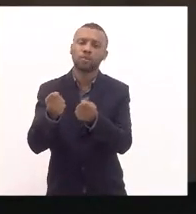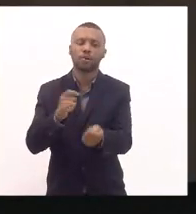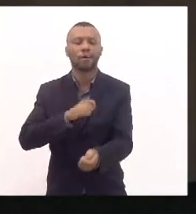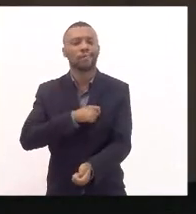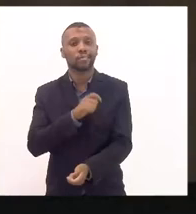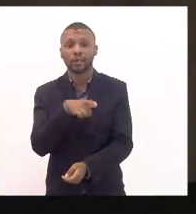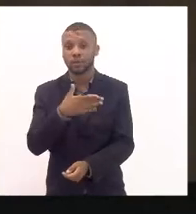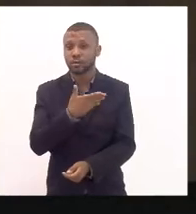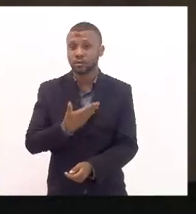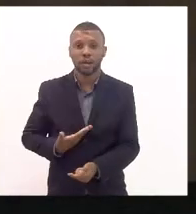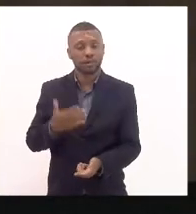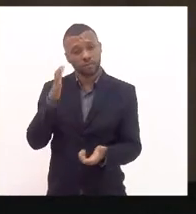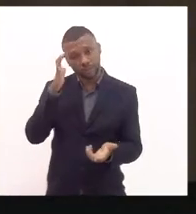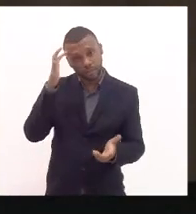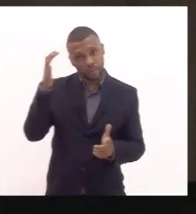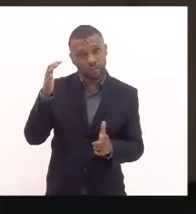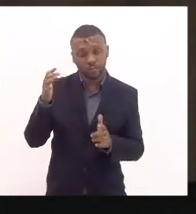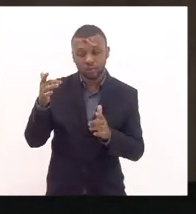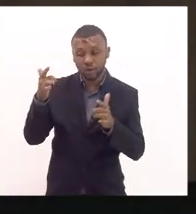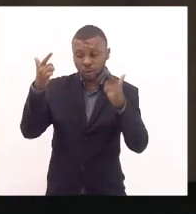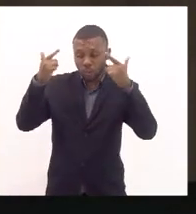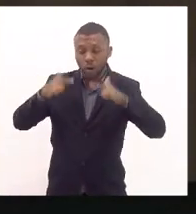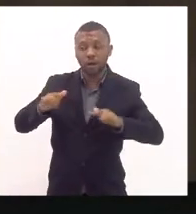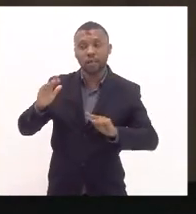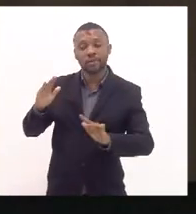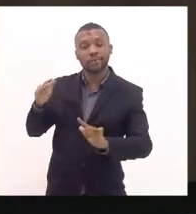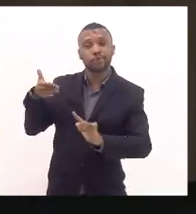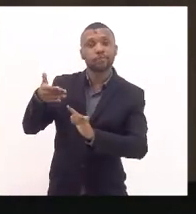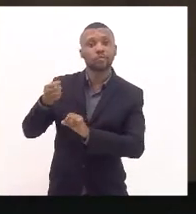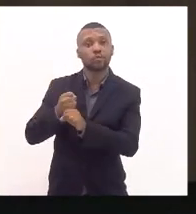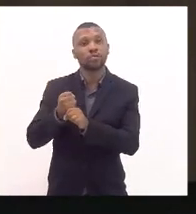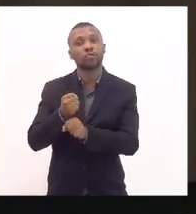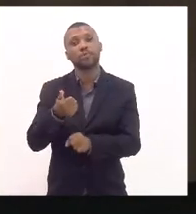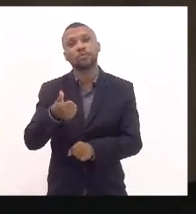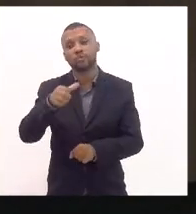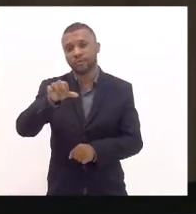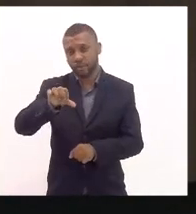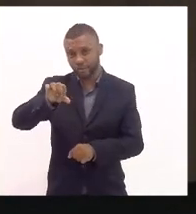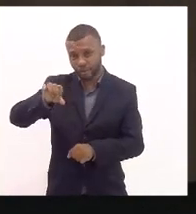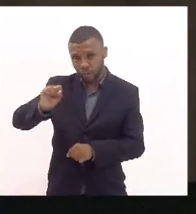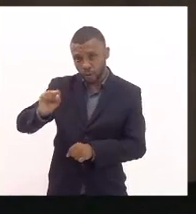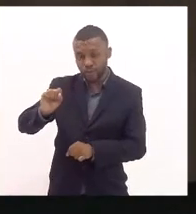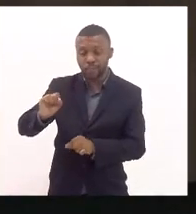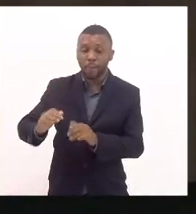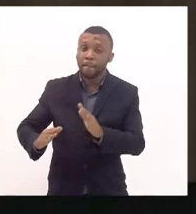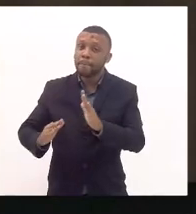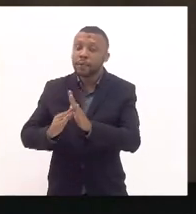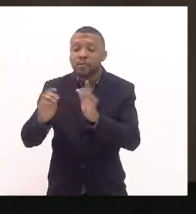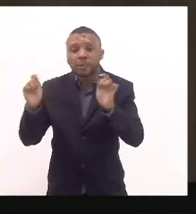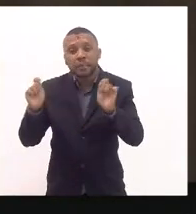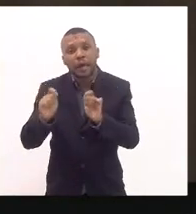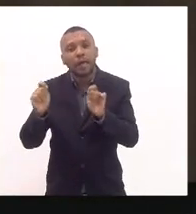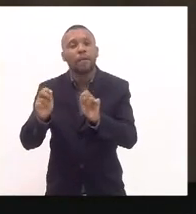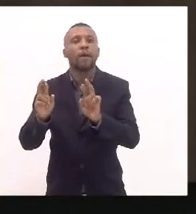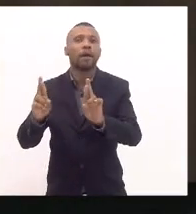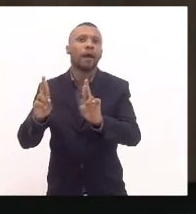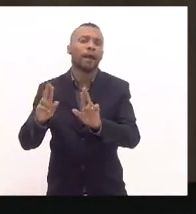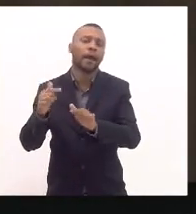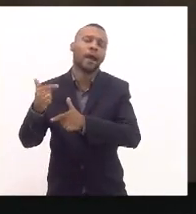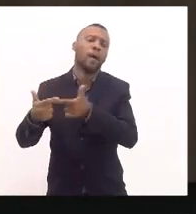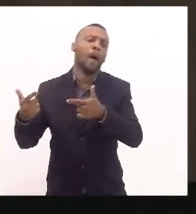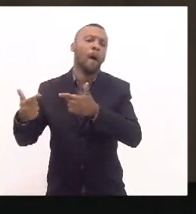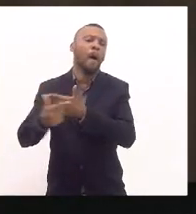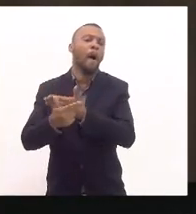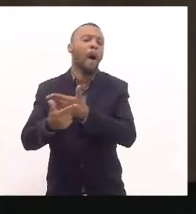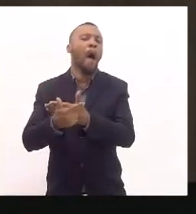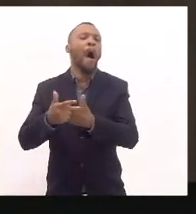já que o estado Decidiu não operar mais de serviço diretamente 98 o mínimo que era de se esperar aquele cumprir-se com muita eficiência